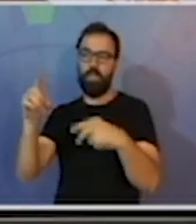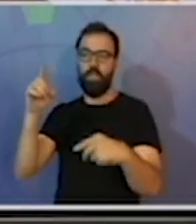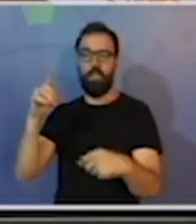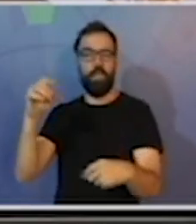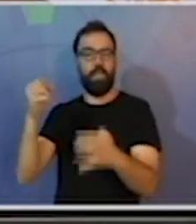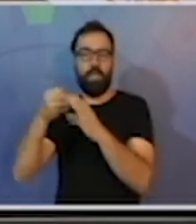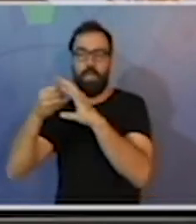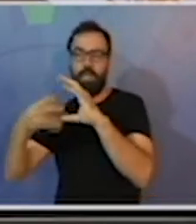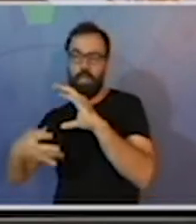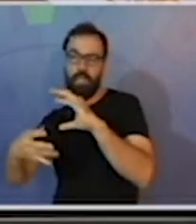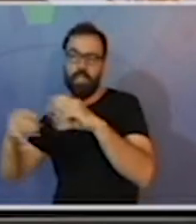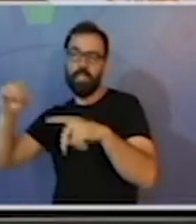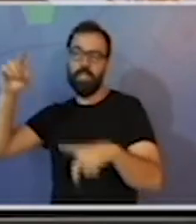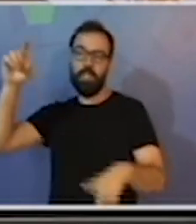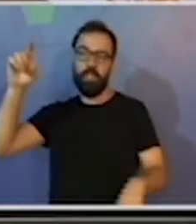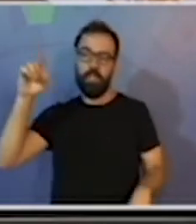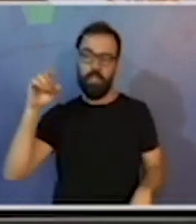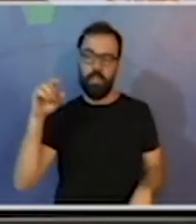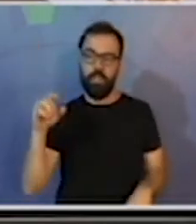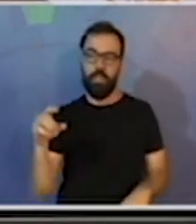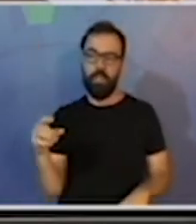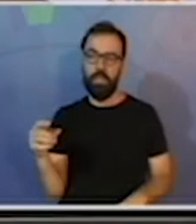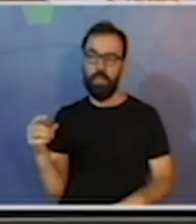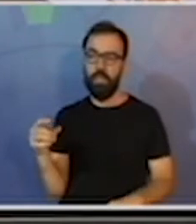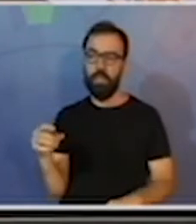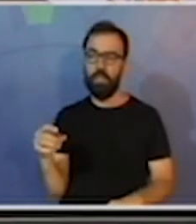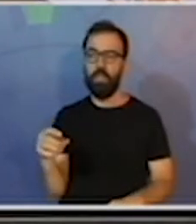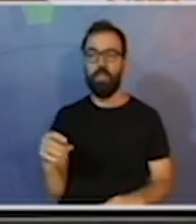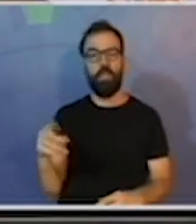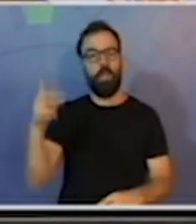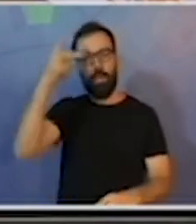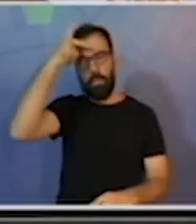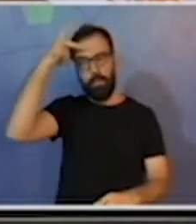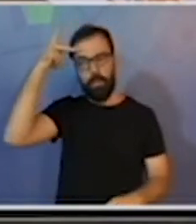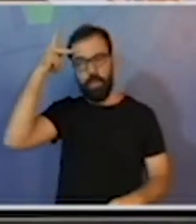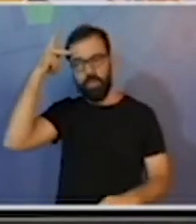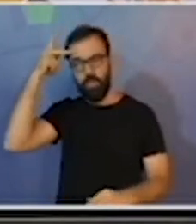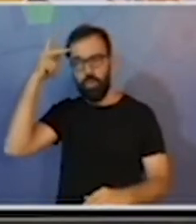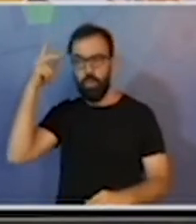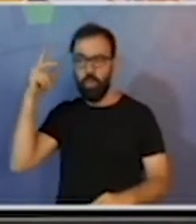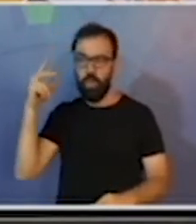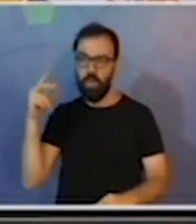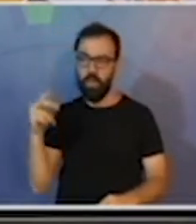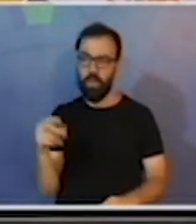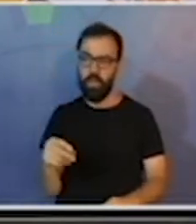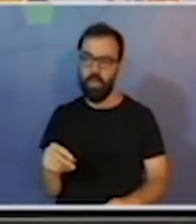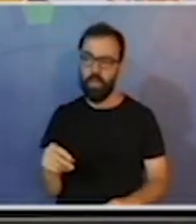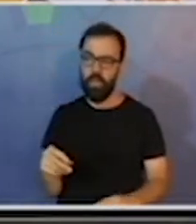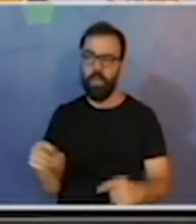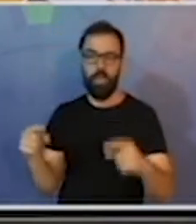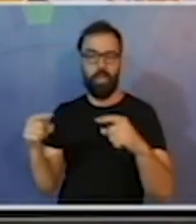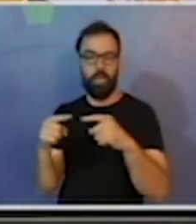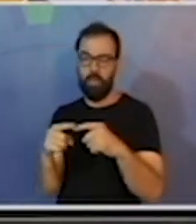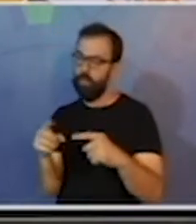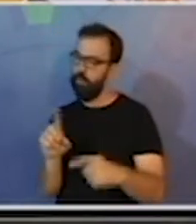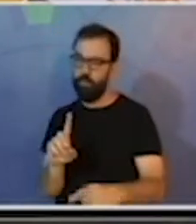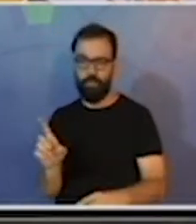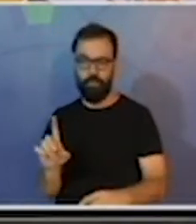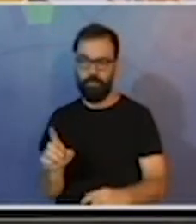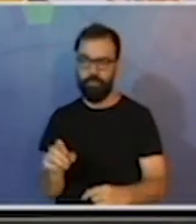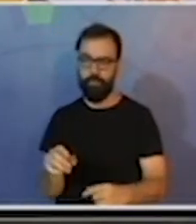nome do verbo o impessoal Oi e o infinitivo tá em também o pessoal que